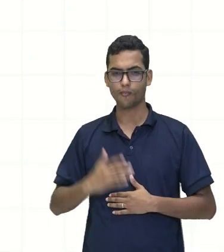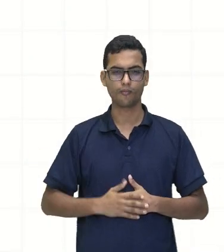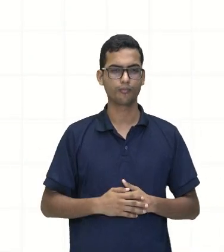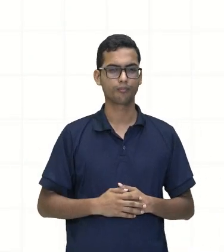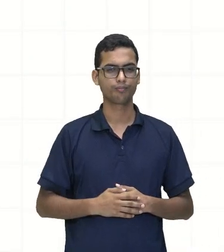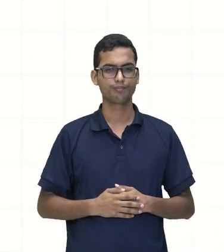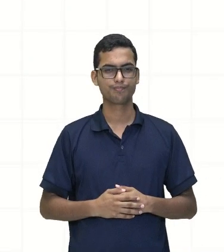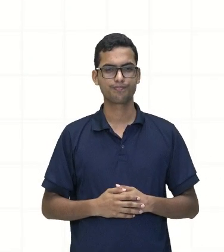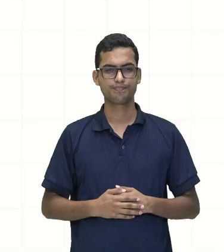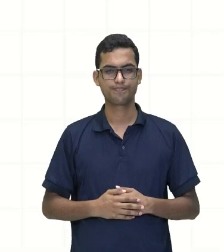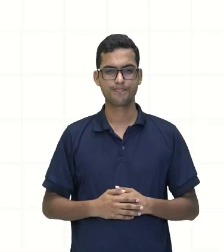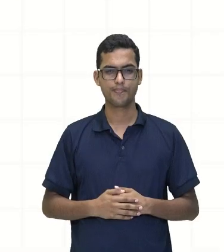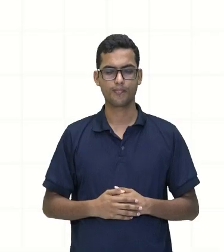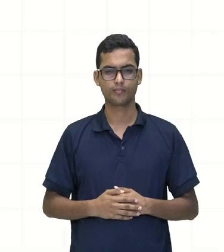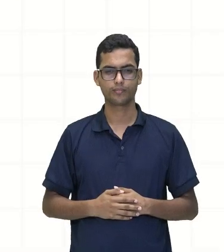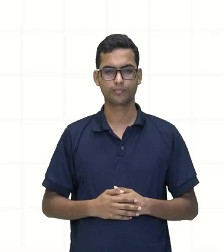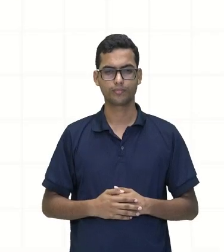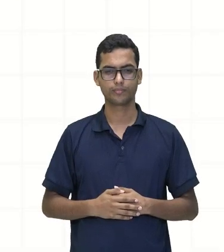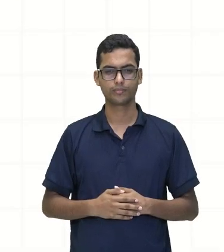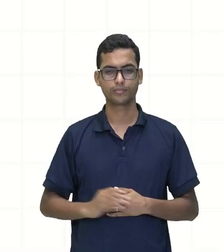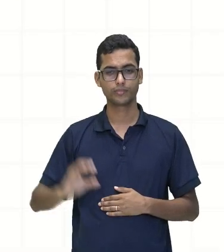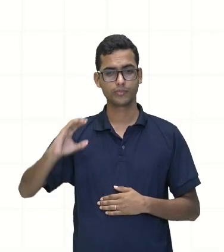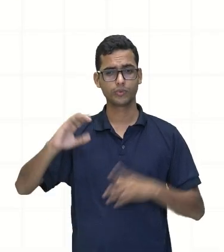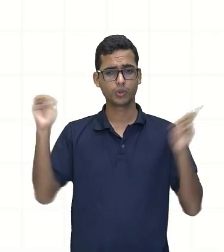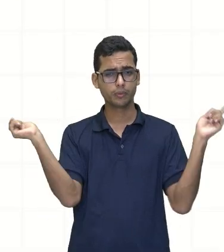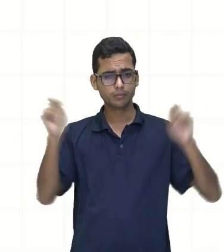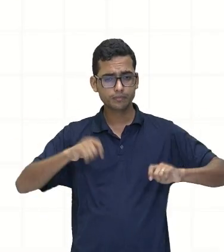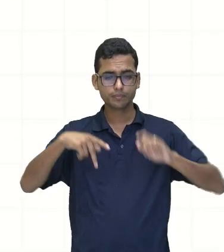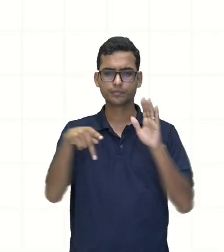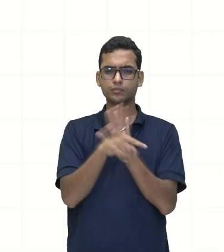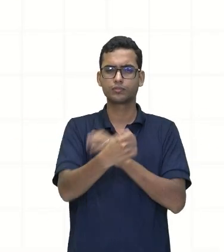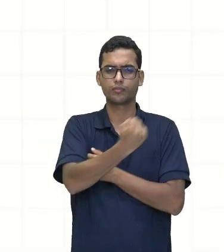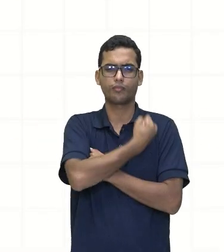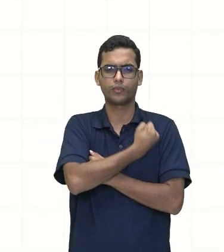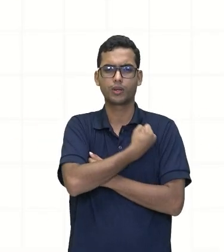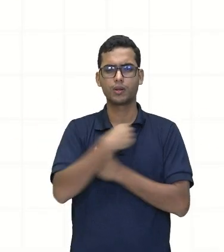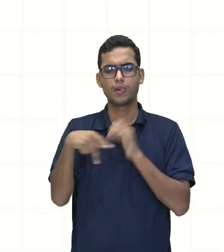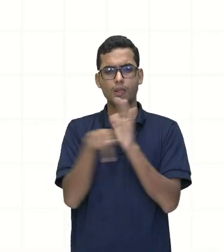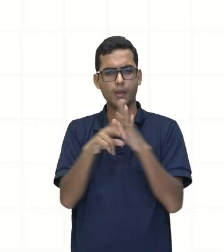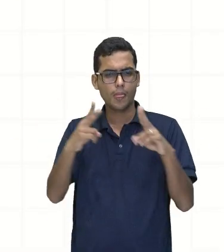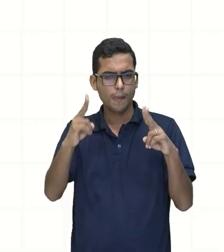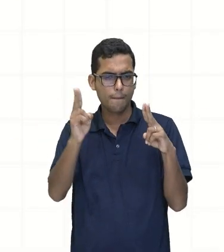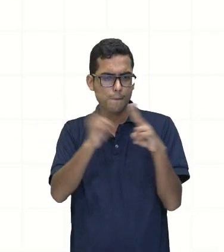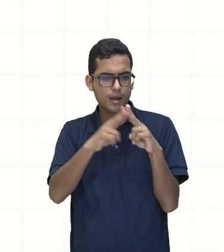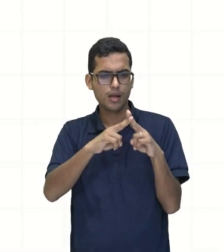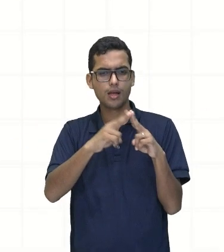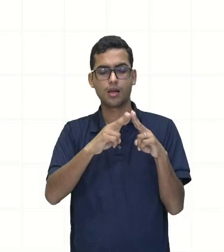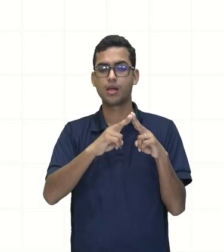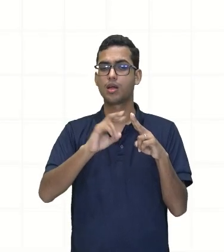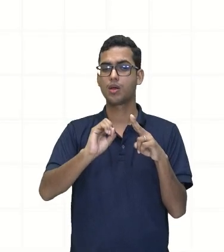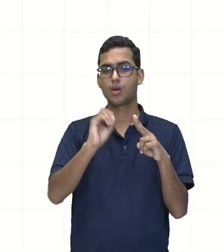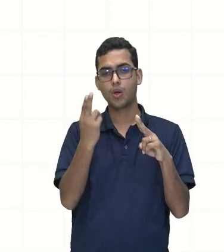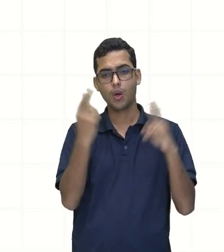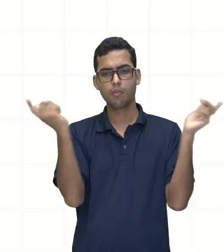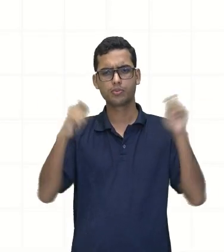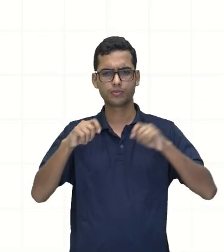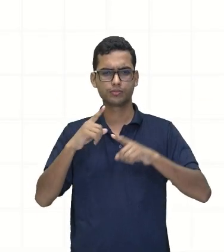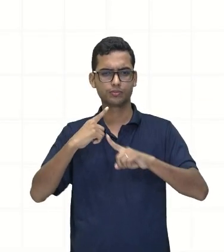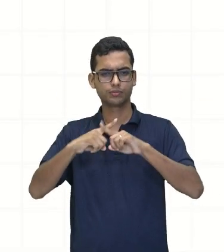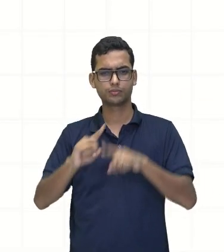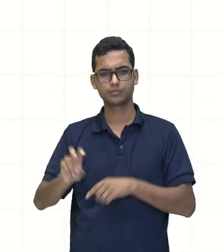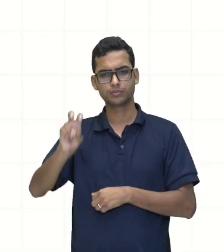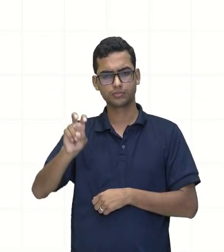Nossa letra C, a probabilidade dela ser uma bola com número par ou múltiplo de 5. Agora são as